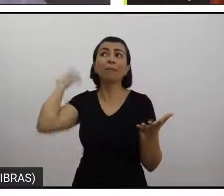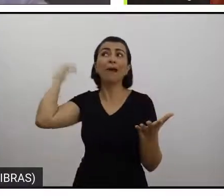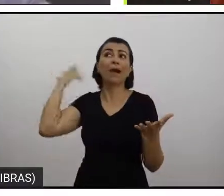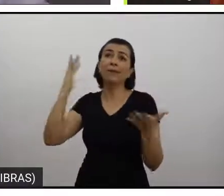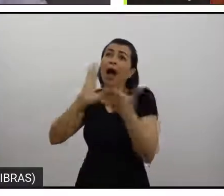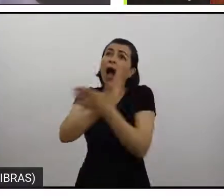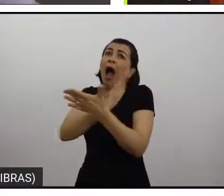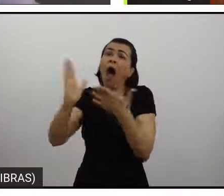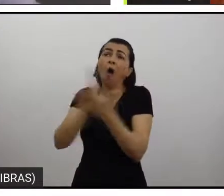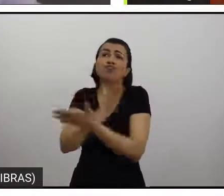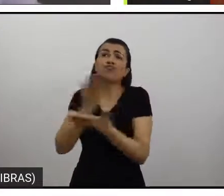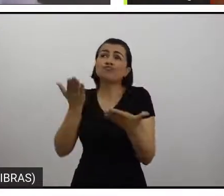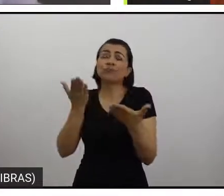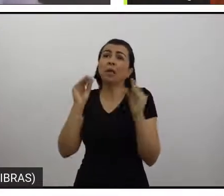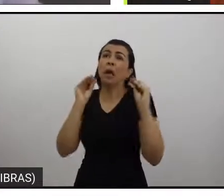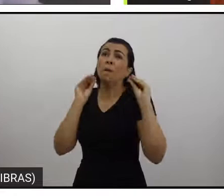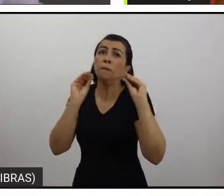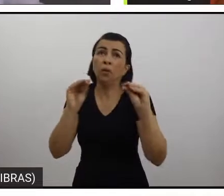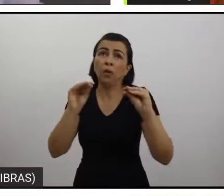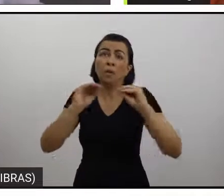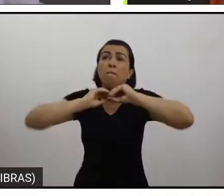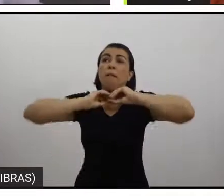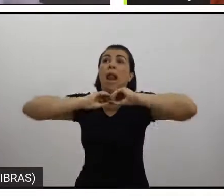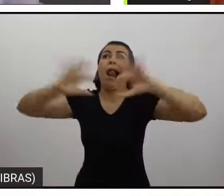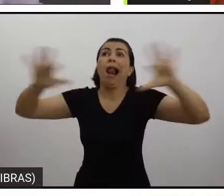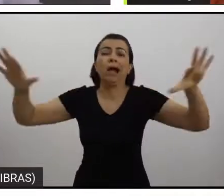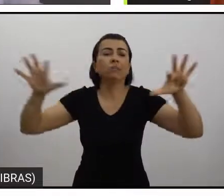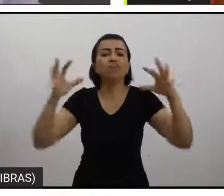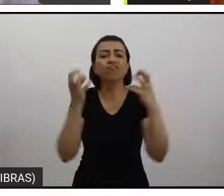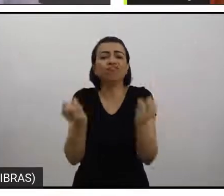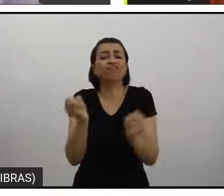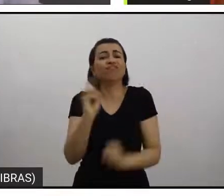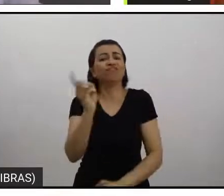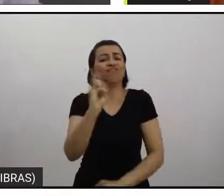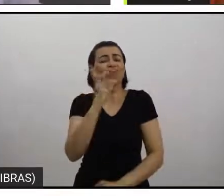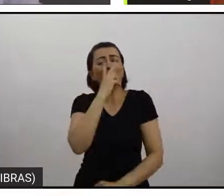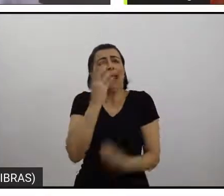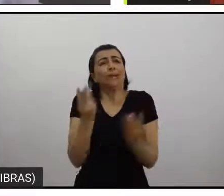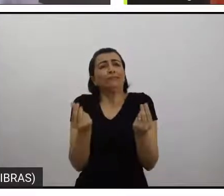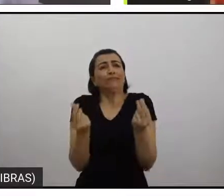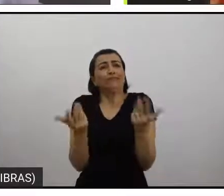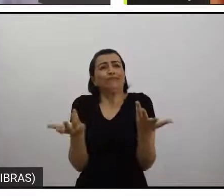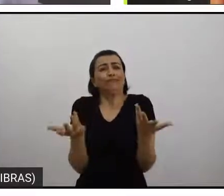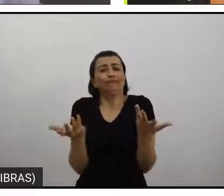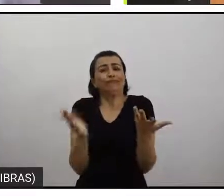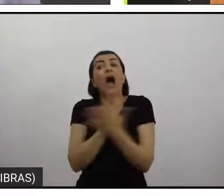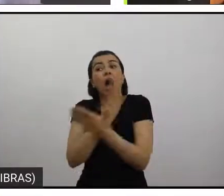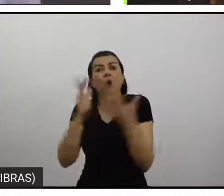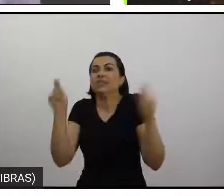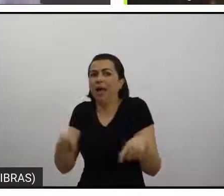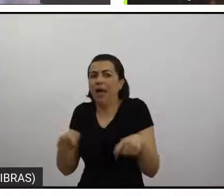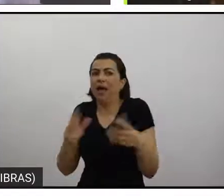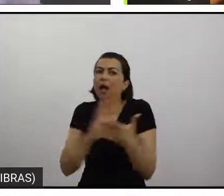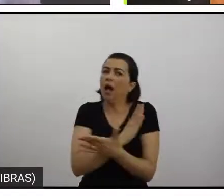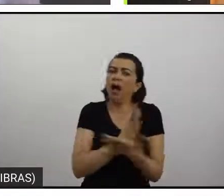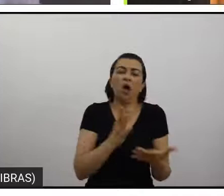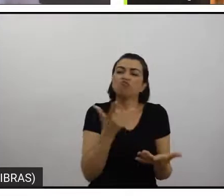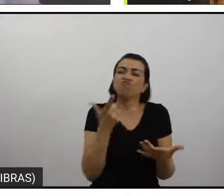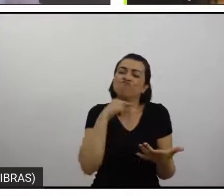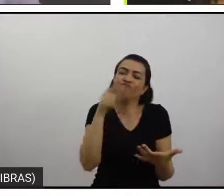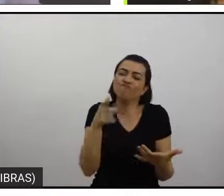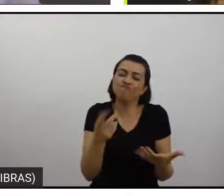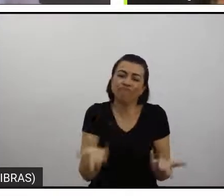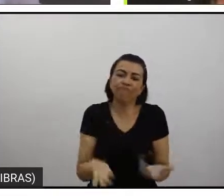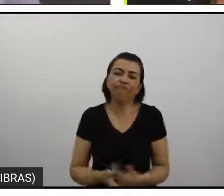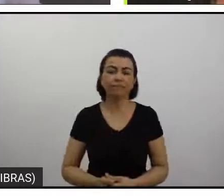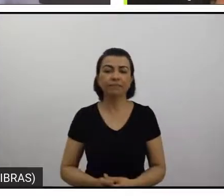vejo, assim, uma coisa cíclica. Então, a videocabine ela foi feita aqui no Brasil no começo